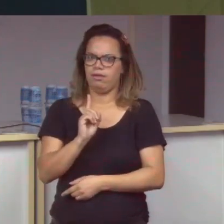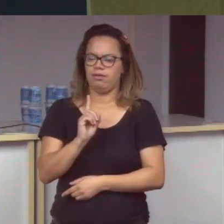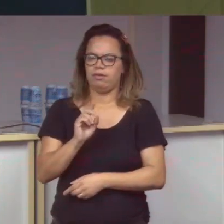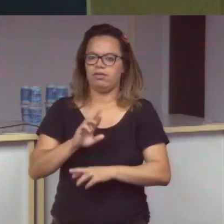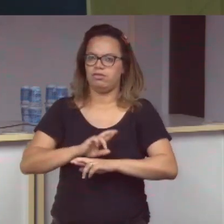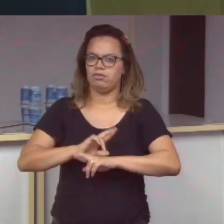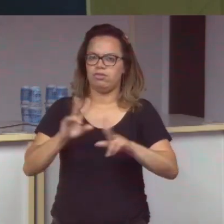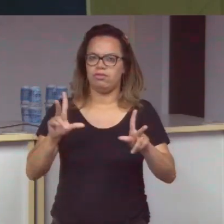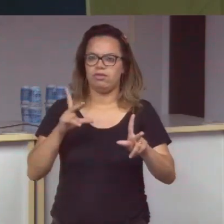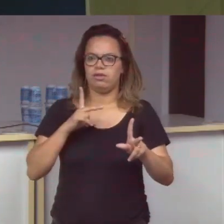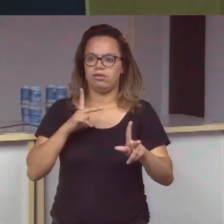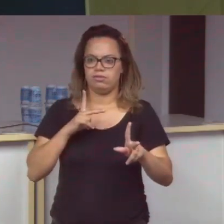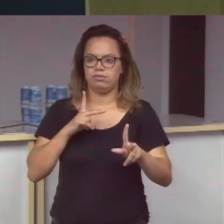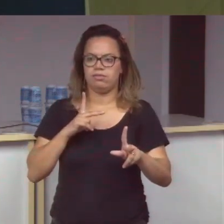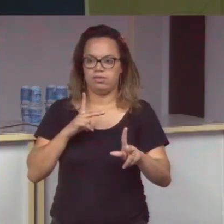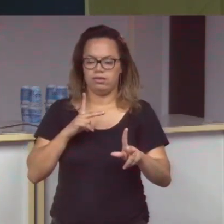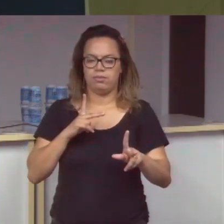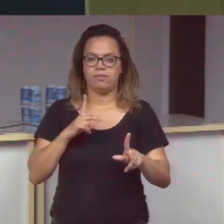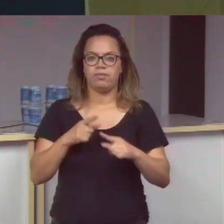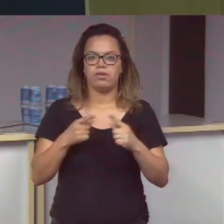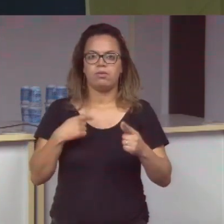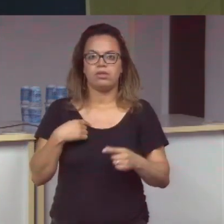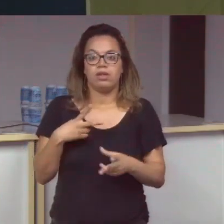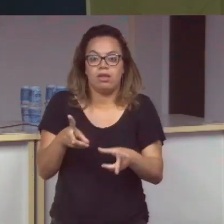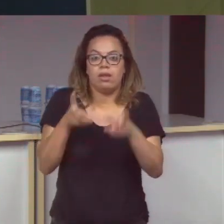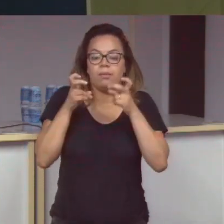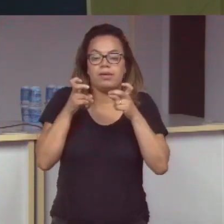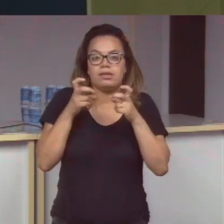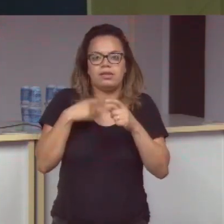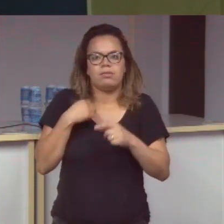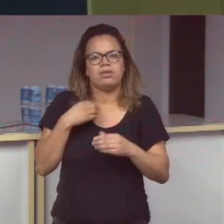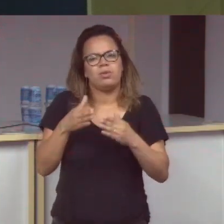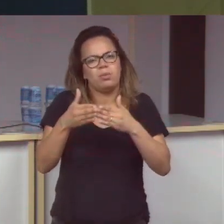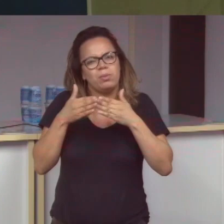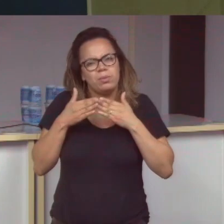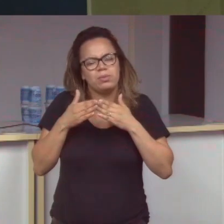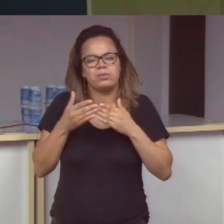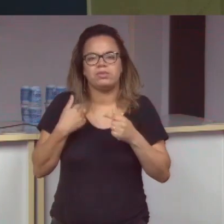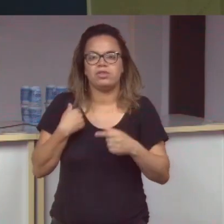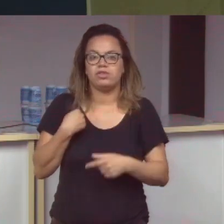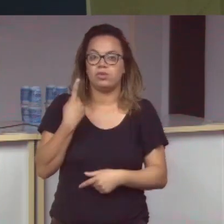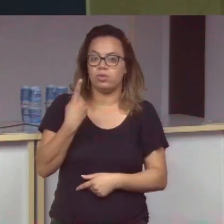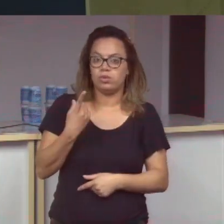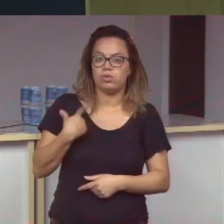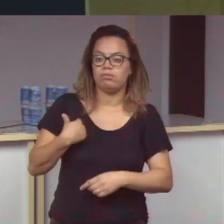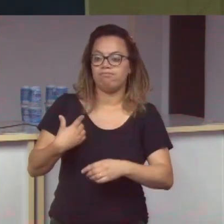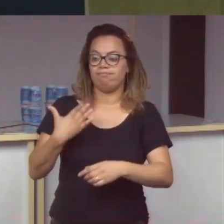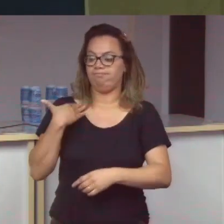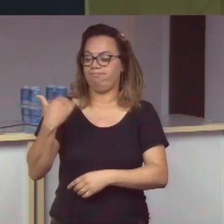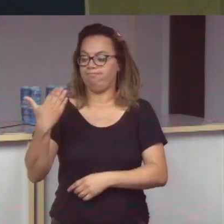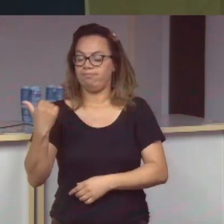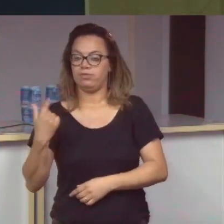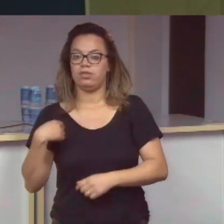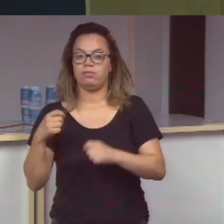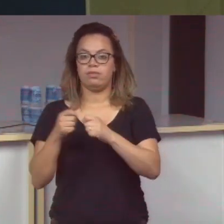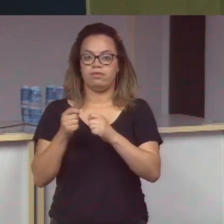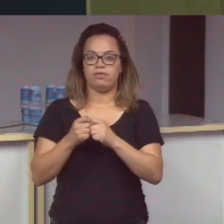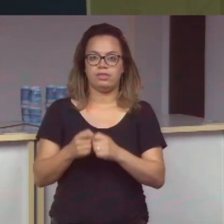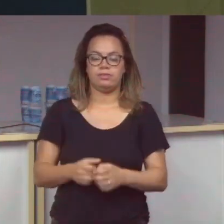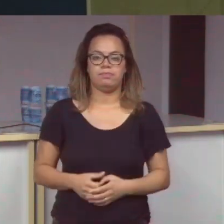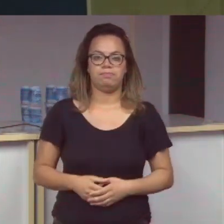E na hora em que a gente percebe, opa, espera um pouquinho, eu estou pedindo alguma coisa, eu estou sendo solicitada para fazer alguma